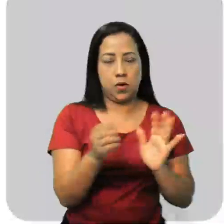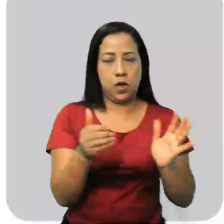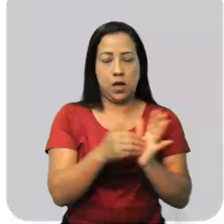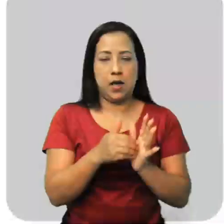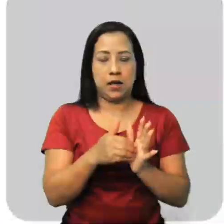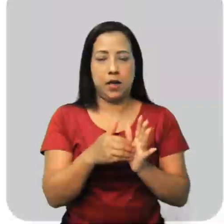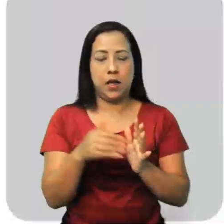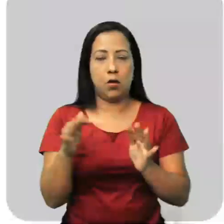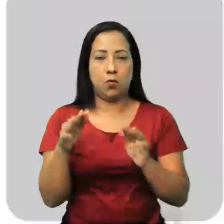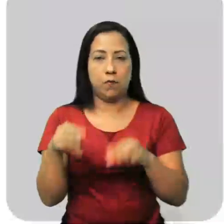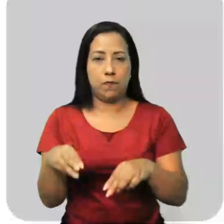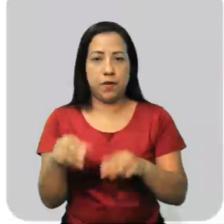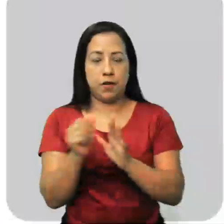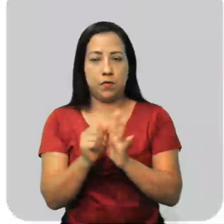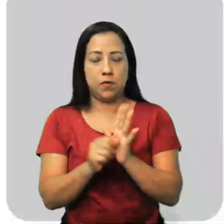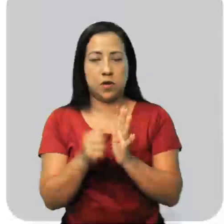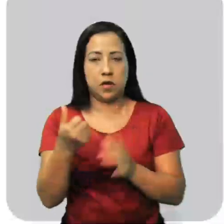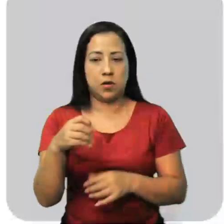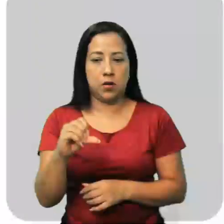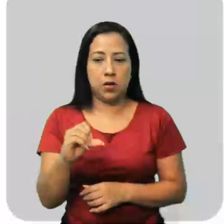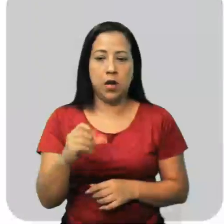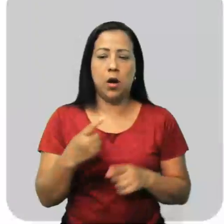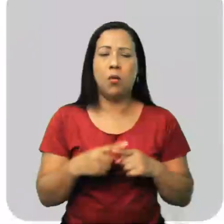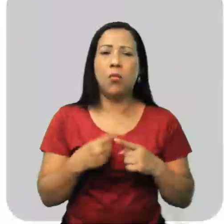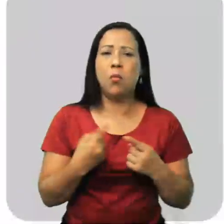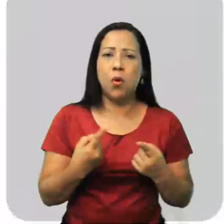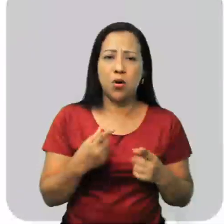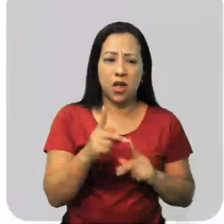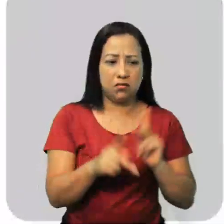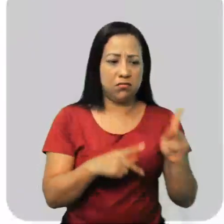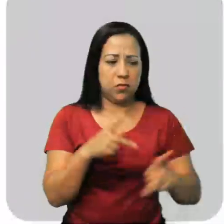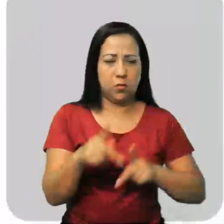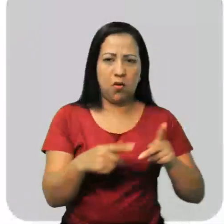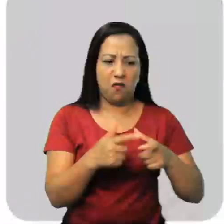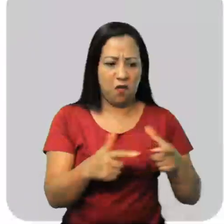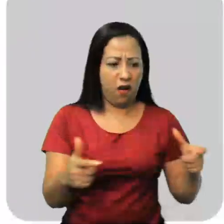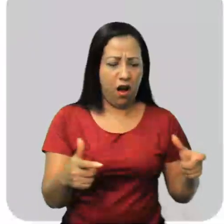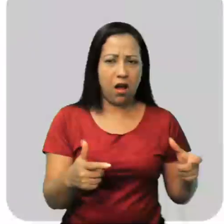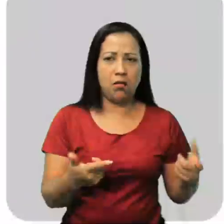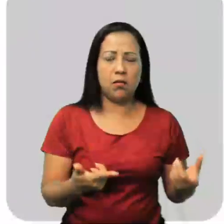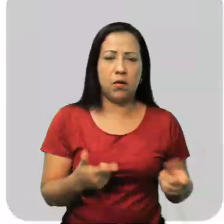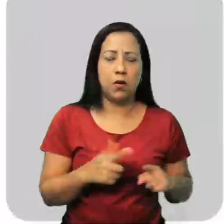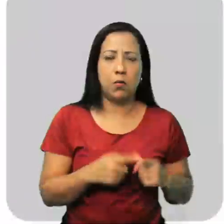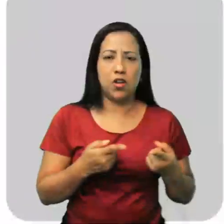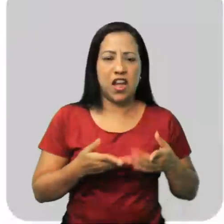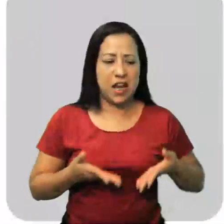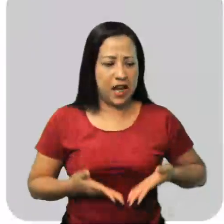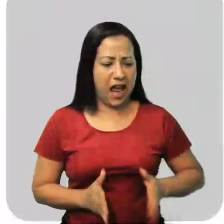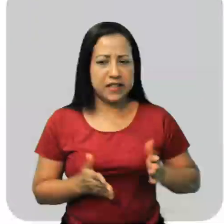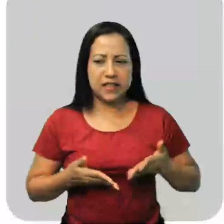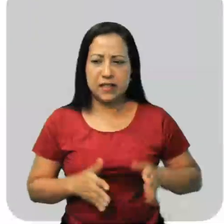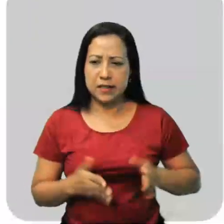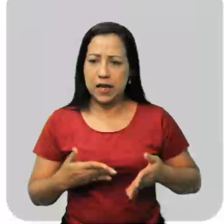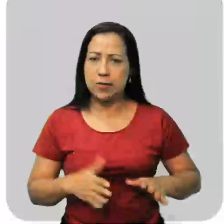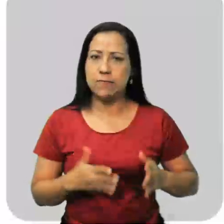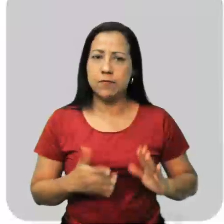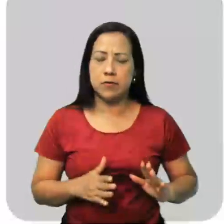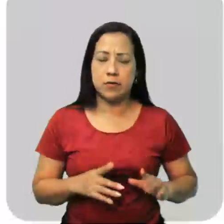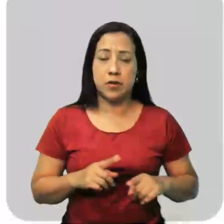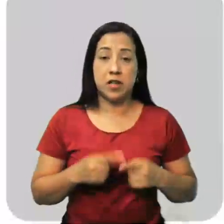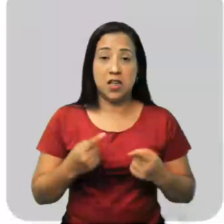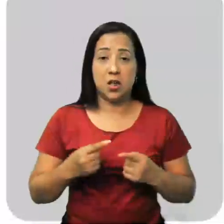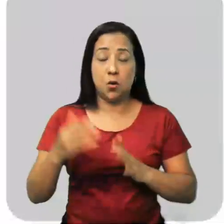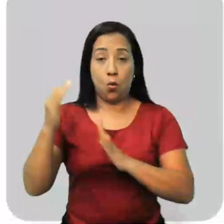rápido nesses países da Europa e Estados Unidos? Porque nascia muito e diminuiu a mortalidade